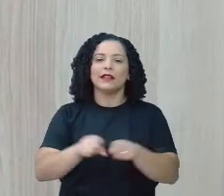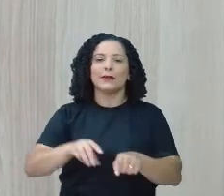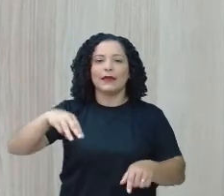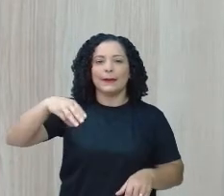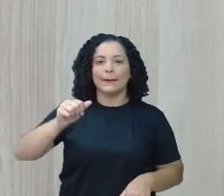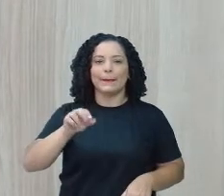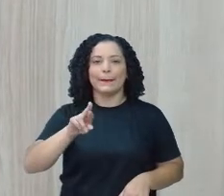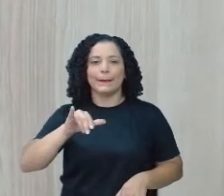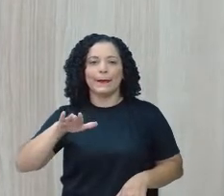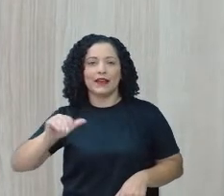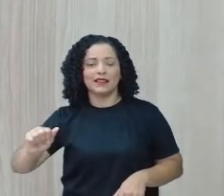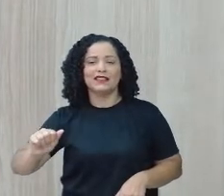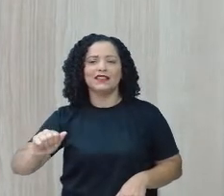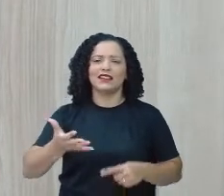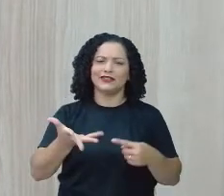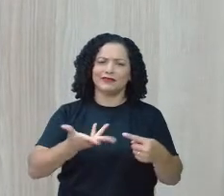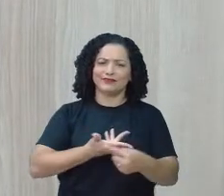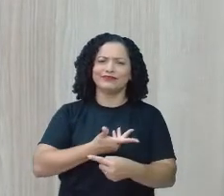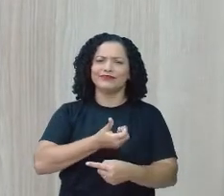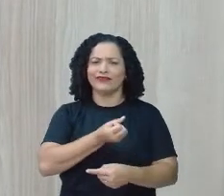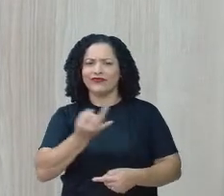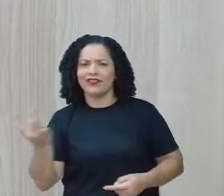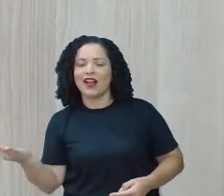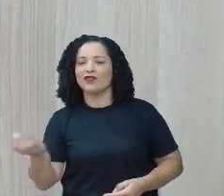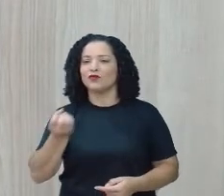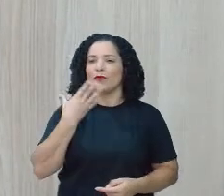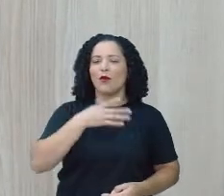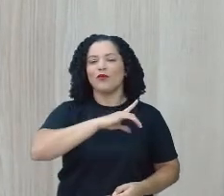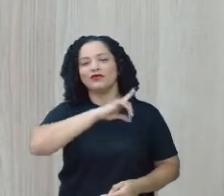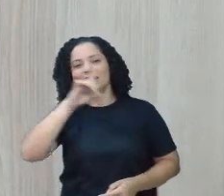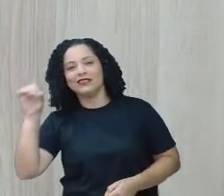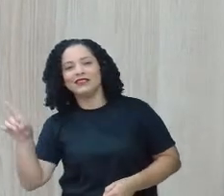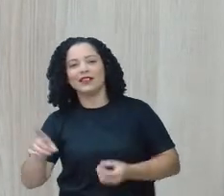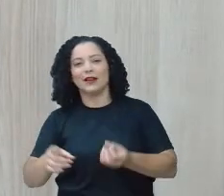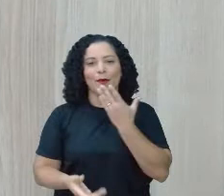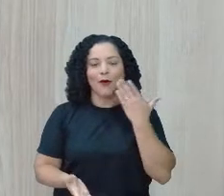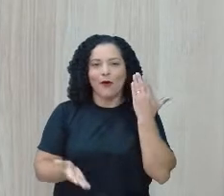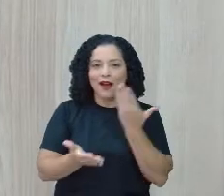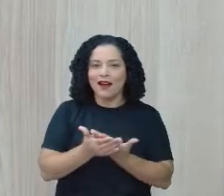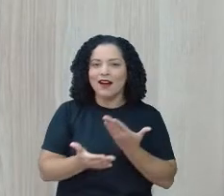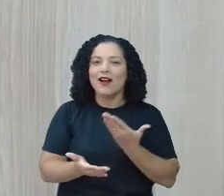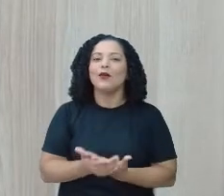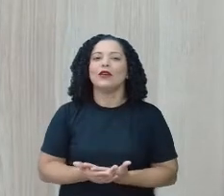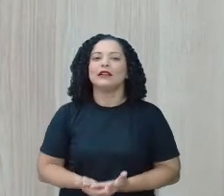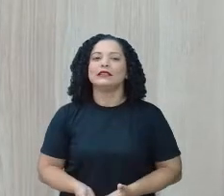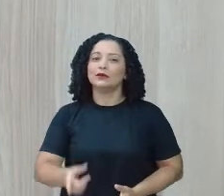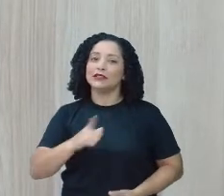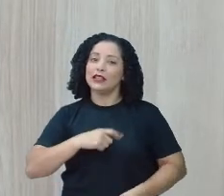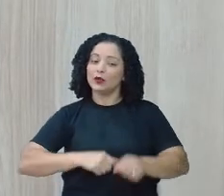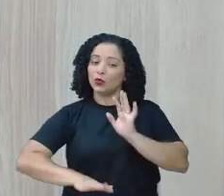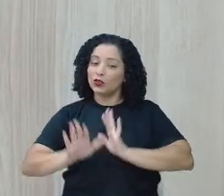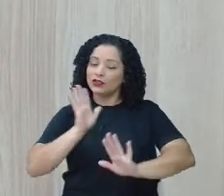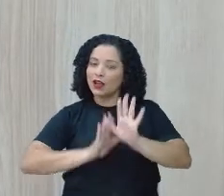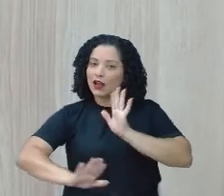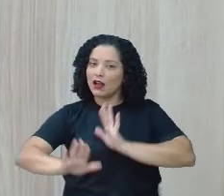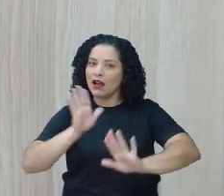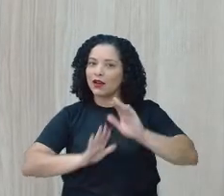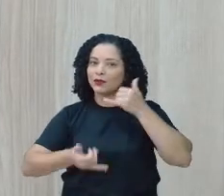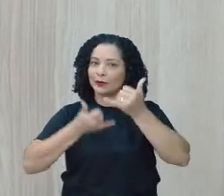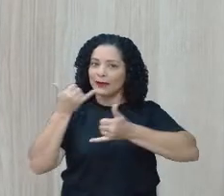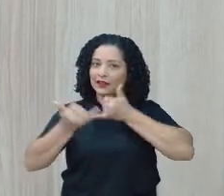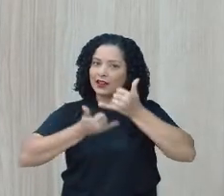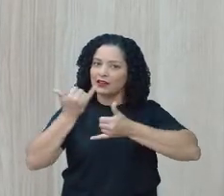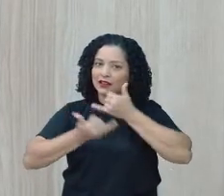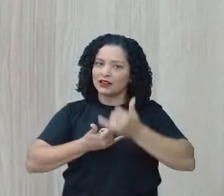está muito boa aqui, já estão dando bom dia, desejando uma boa aula. Então, ter muito cuidado com essas brincadeiras, principalmente